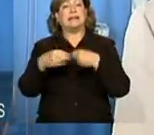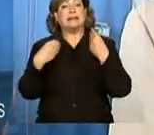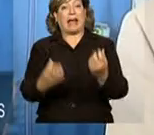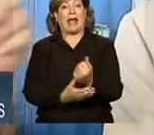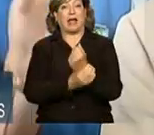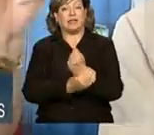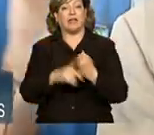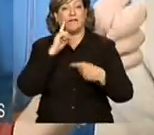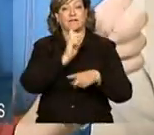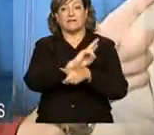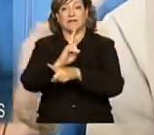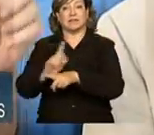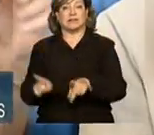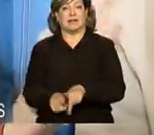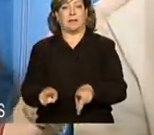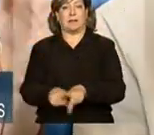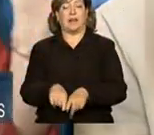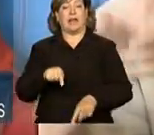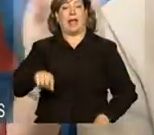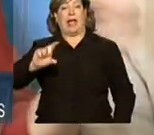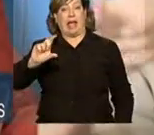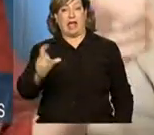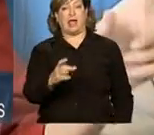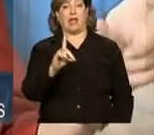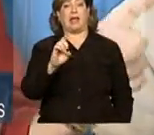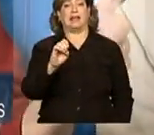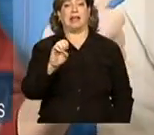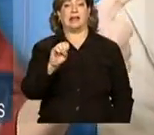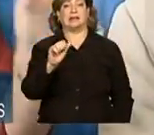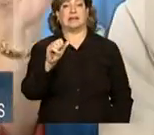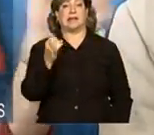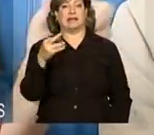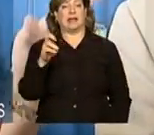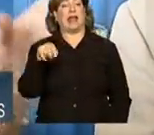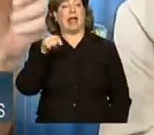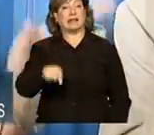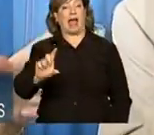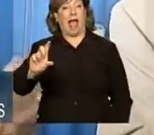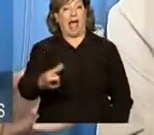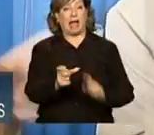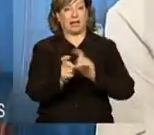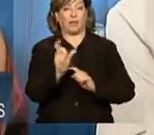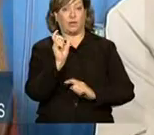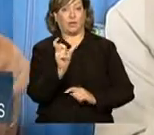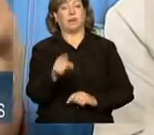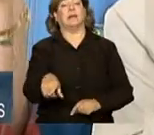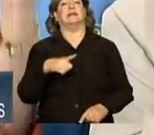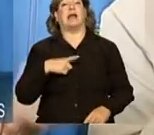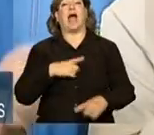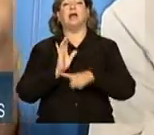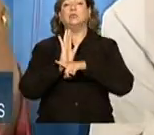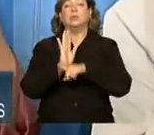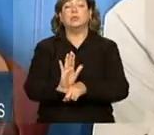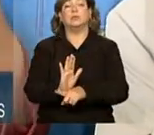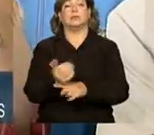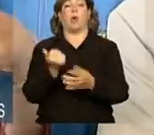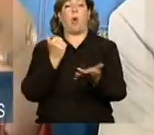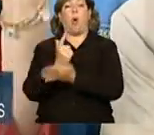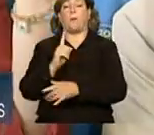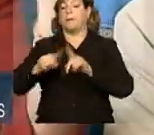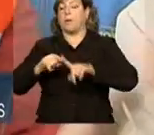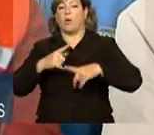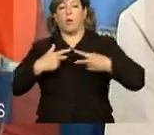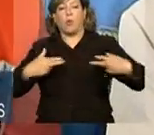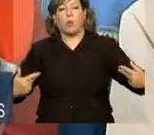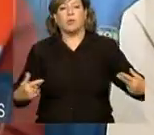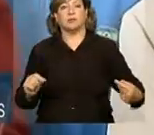a fiscalização. O cartão de desastre. Esse cartão permite a compra de produtos, permite a compra